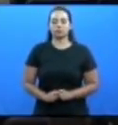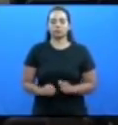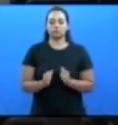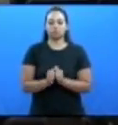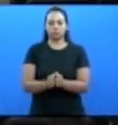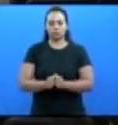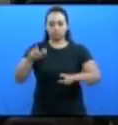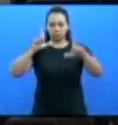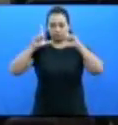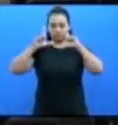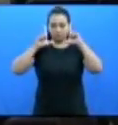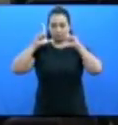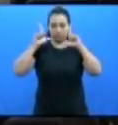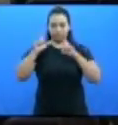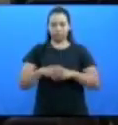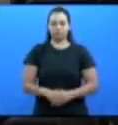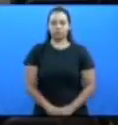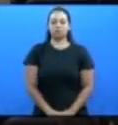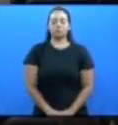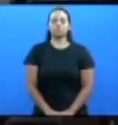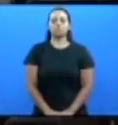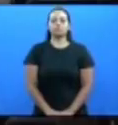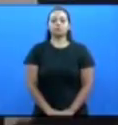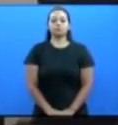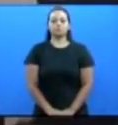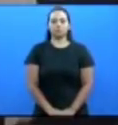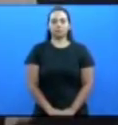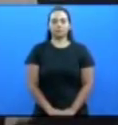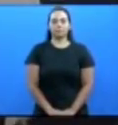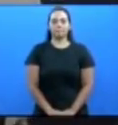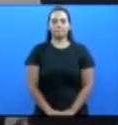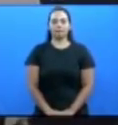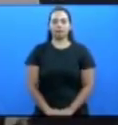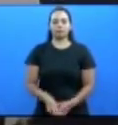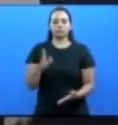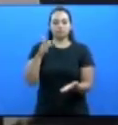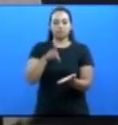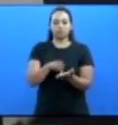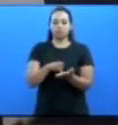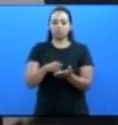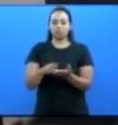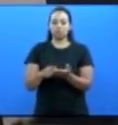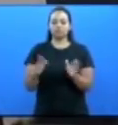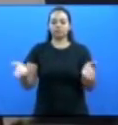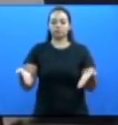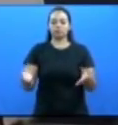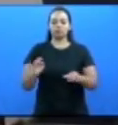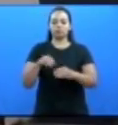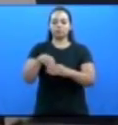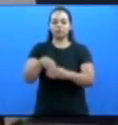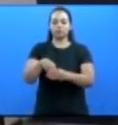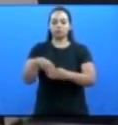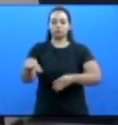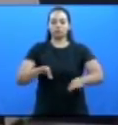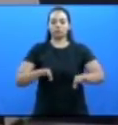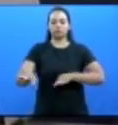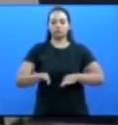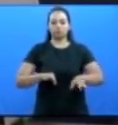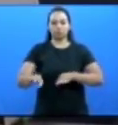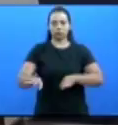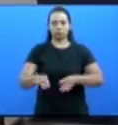também pela TV Câmara. Bom, na verdade, nós estamos votando o projeto que